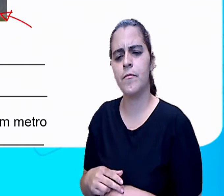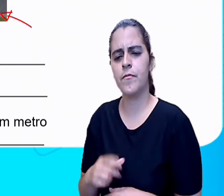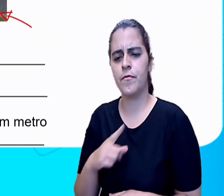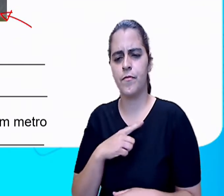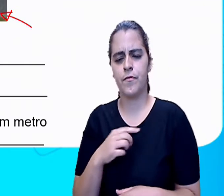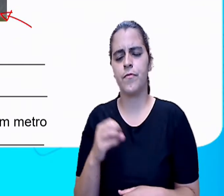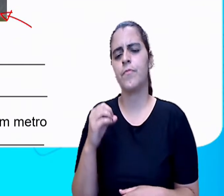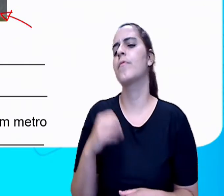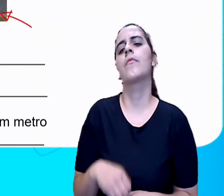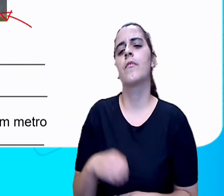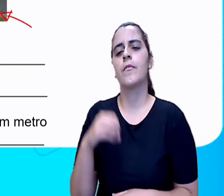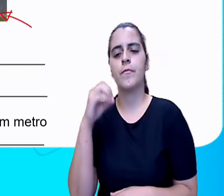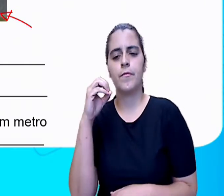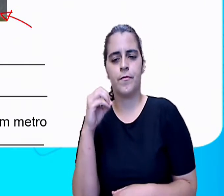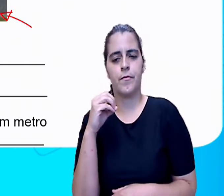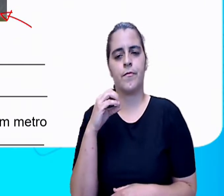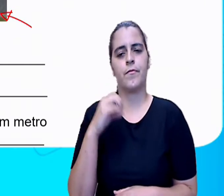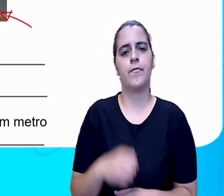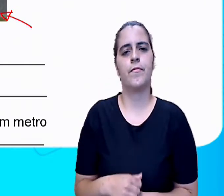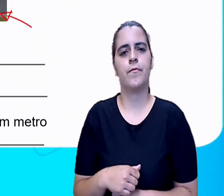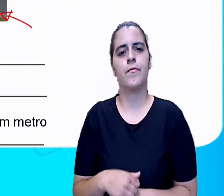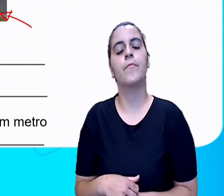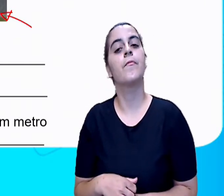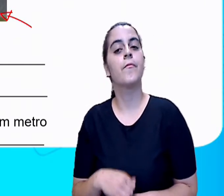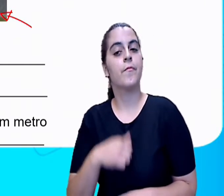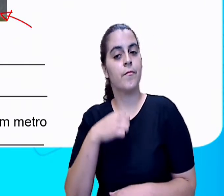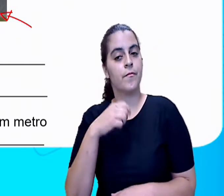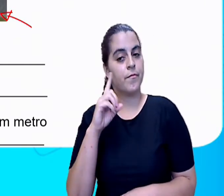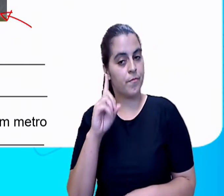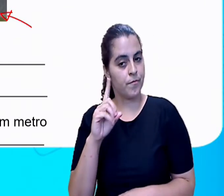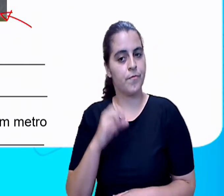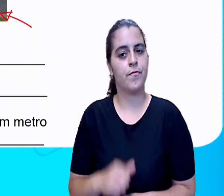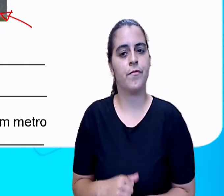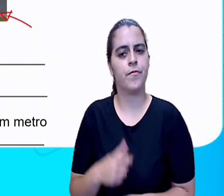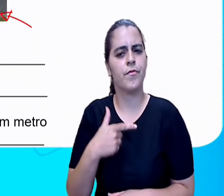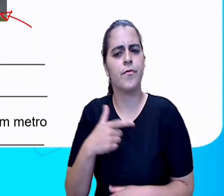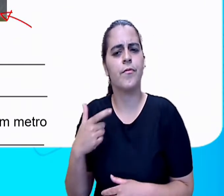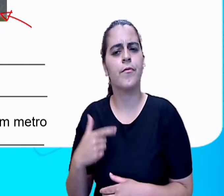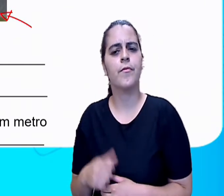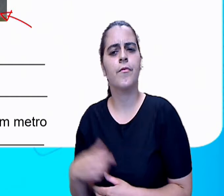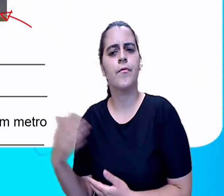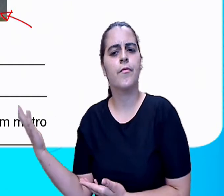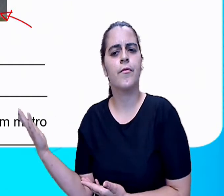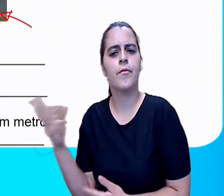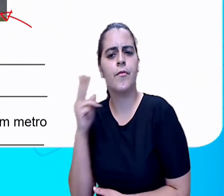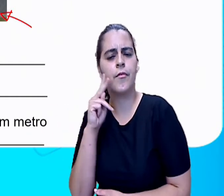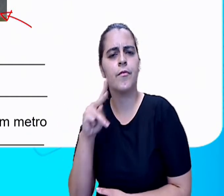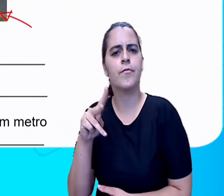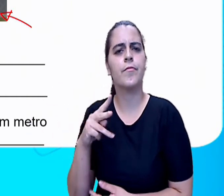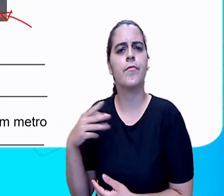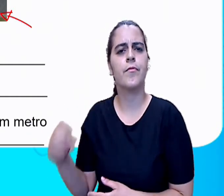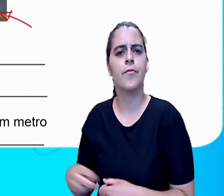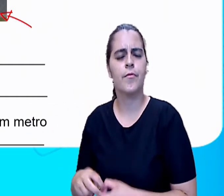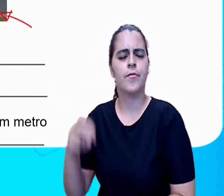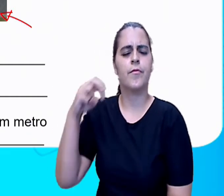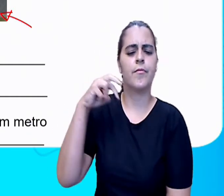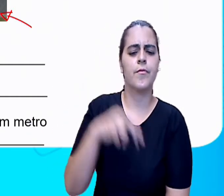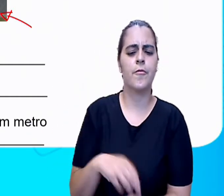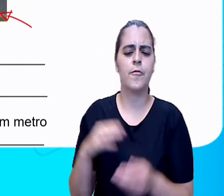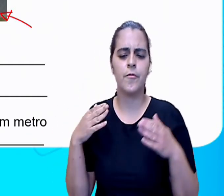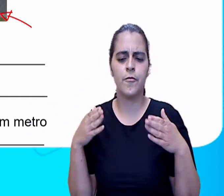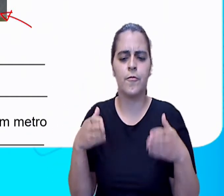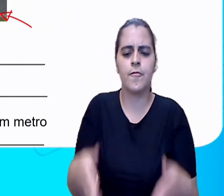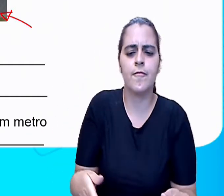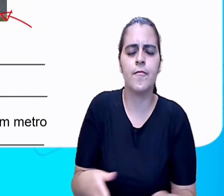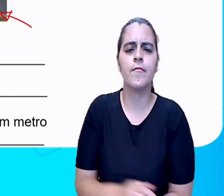ó, 0, 1 e 2. E olha onde que ele saltou, que ele conseguiu